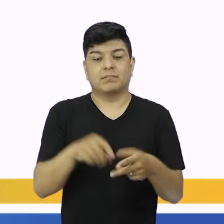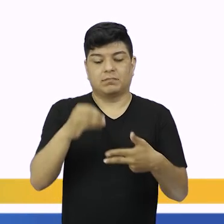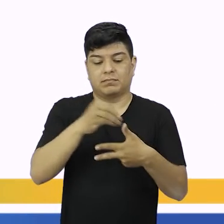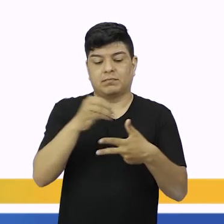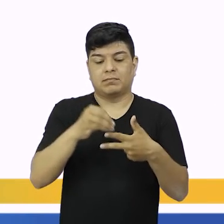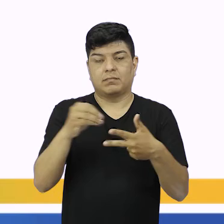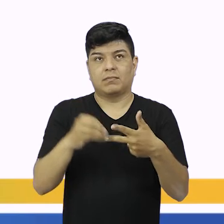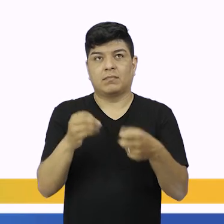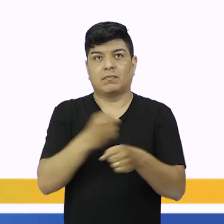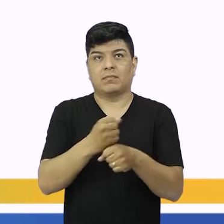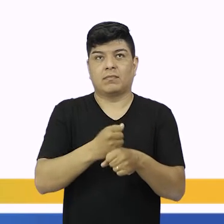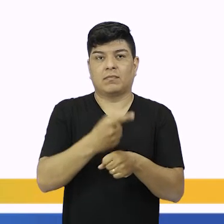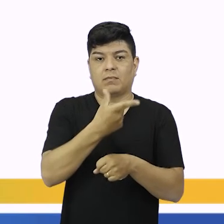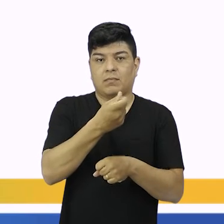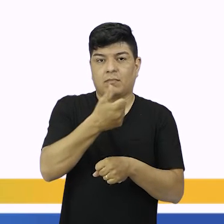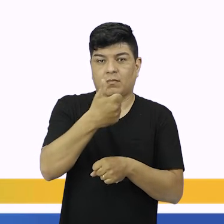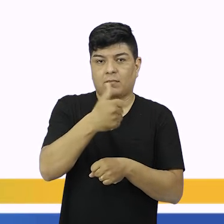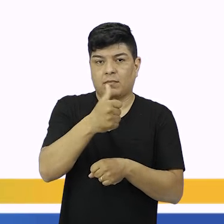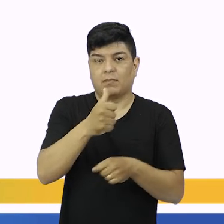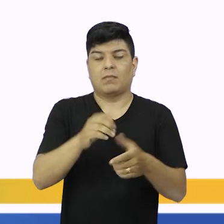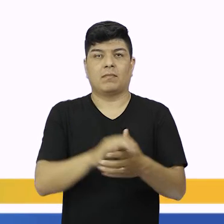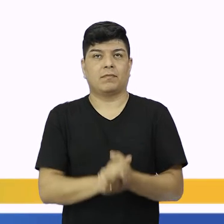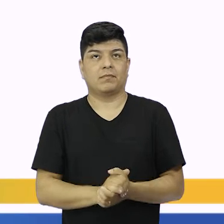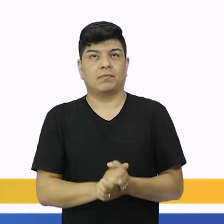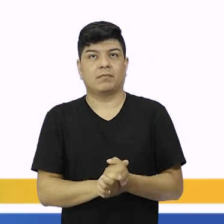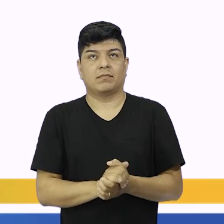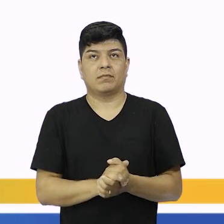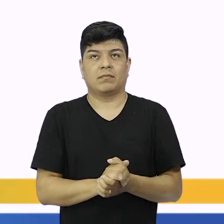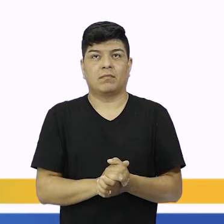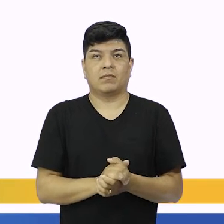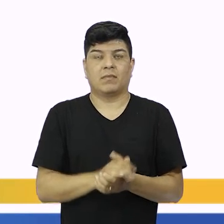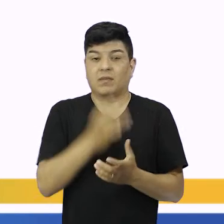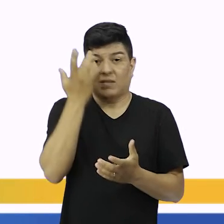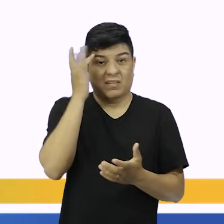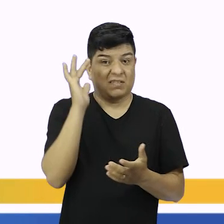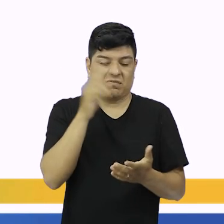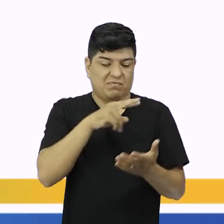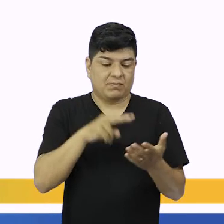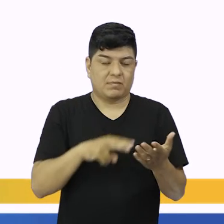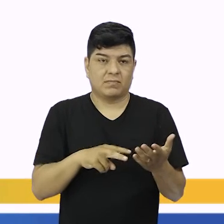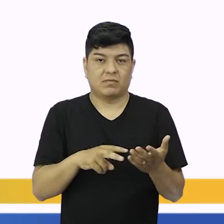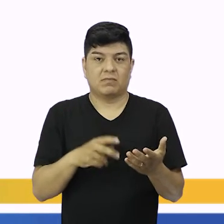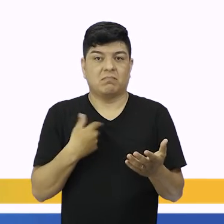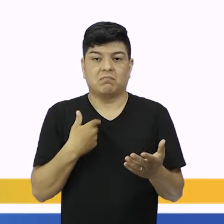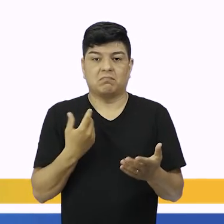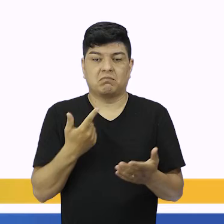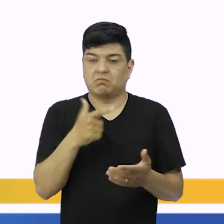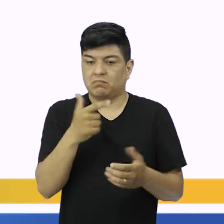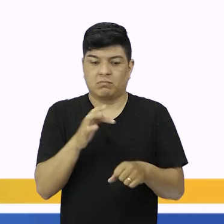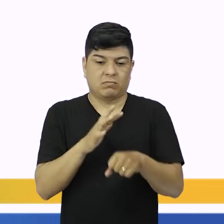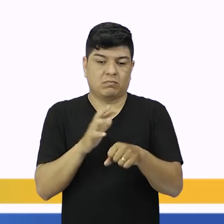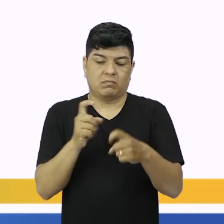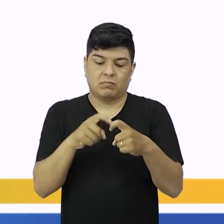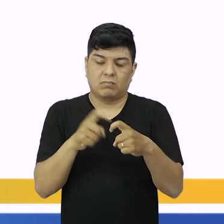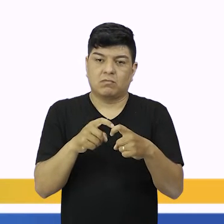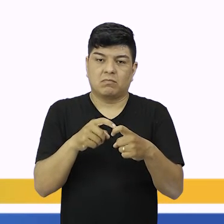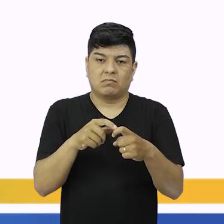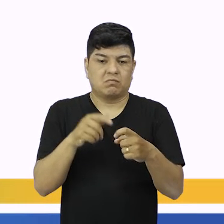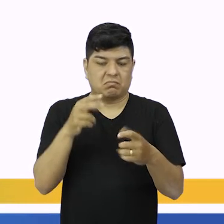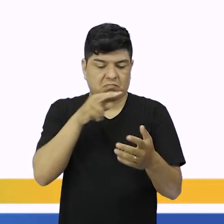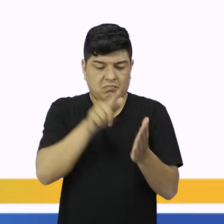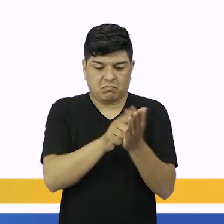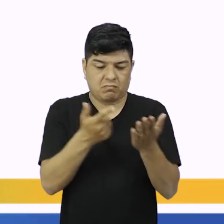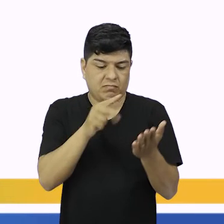Enem de 2011. Vamos lá. Completamente analfabeto ou quase sem assistência médica, não lendo jornais